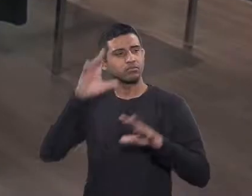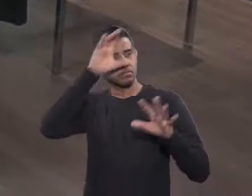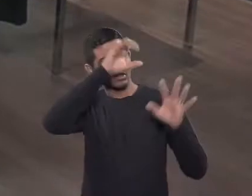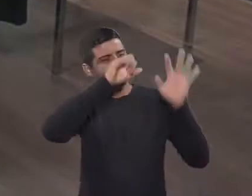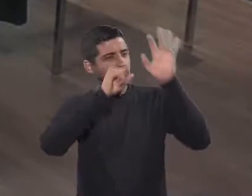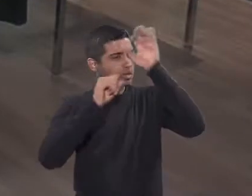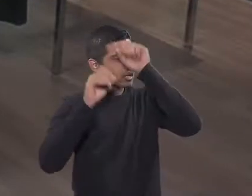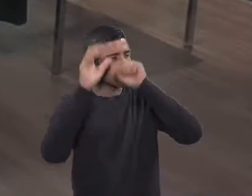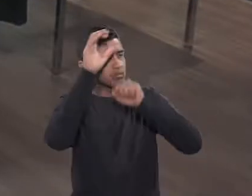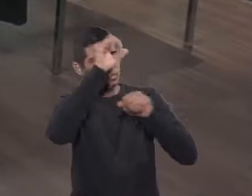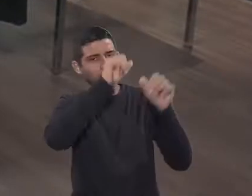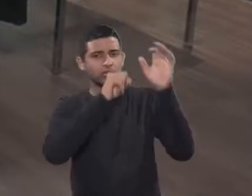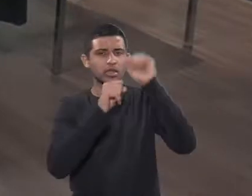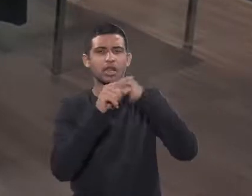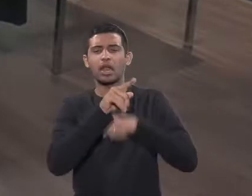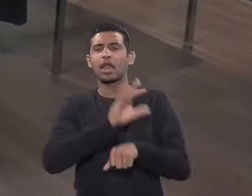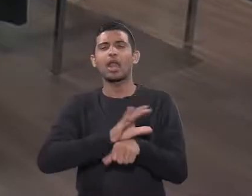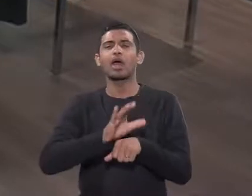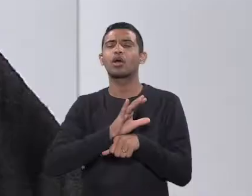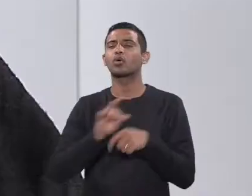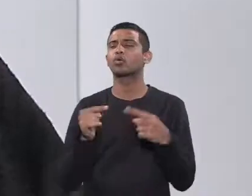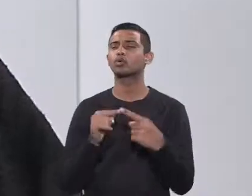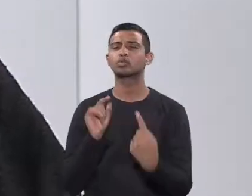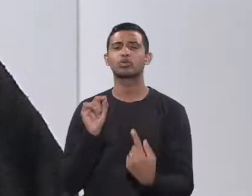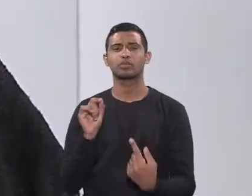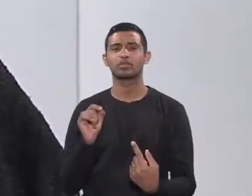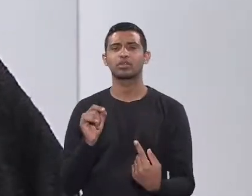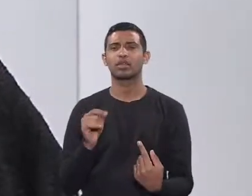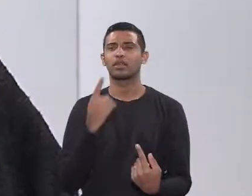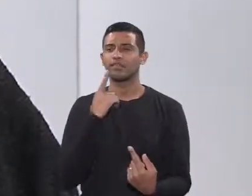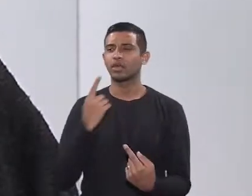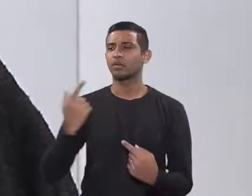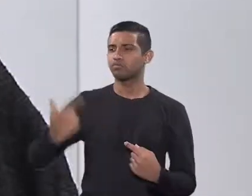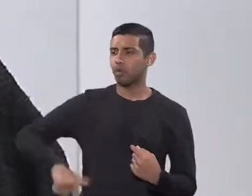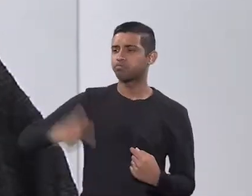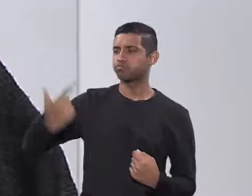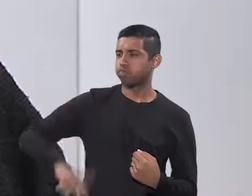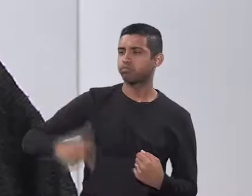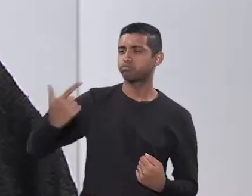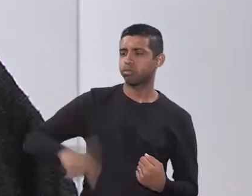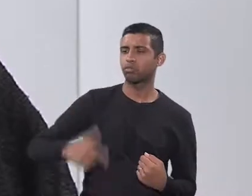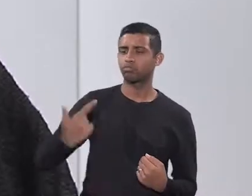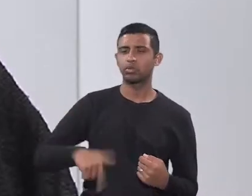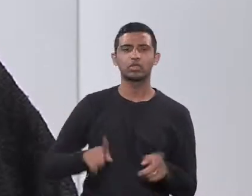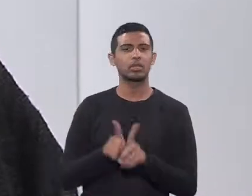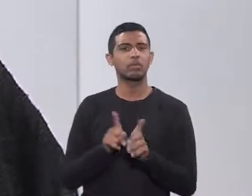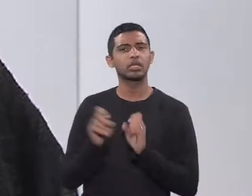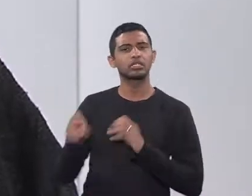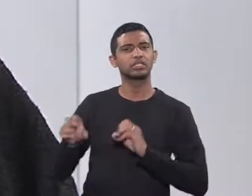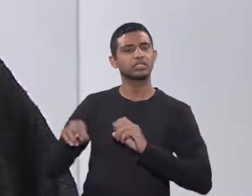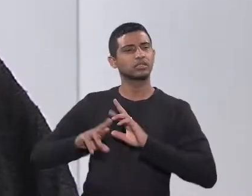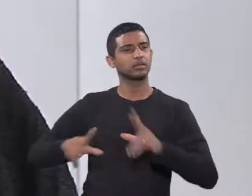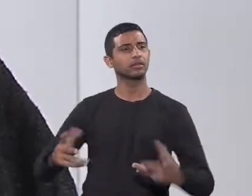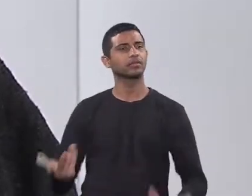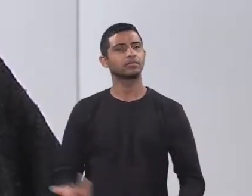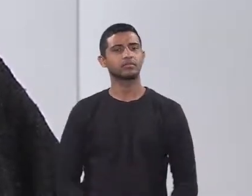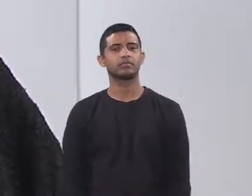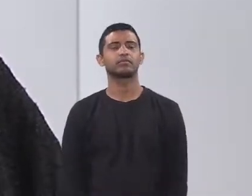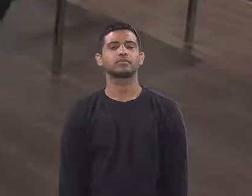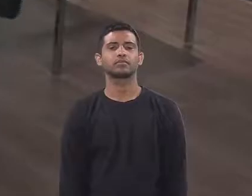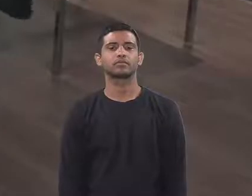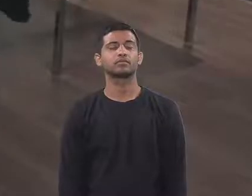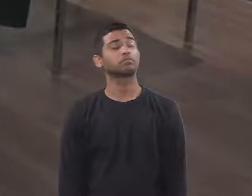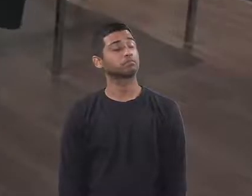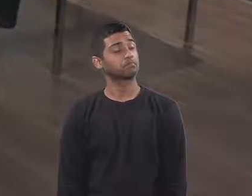E aprendem. É um curso que se baseia muito na repetição e num método de ensino diferente. Olha,